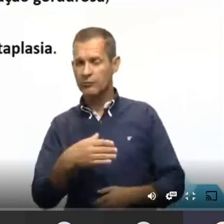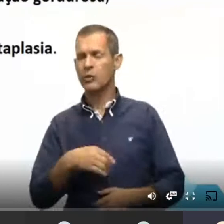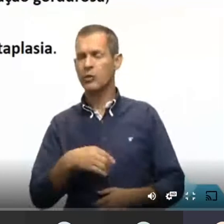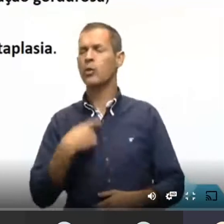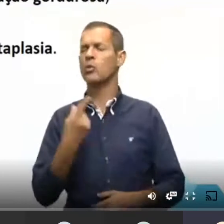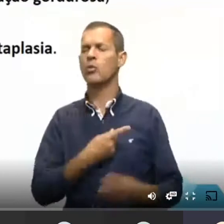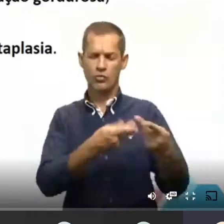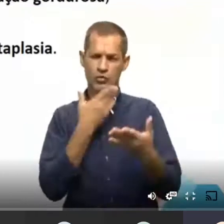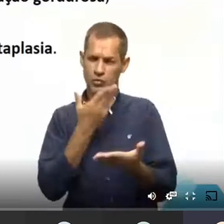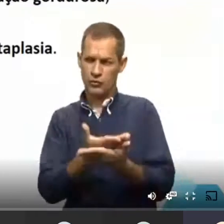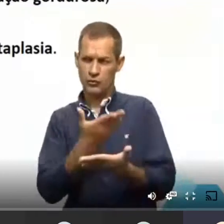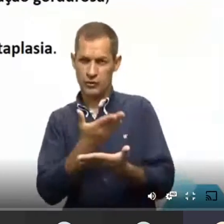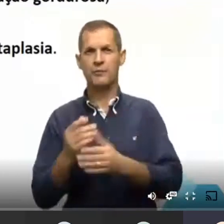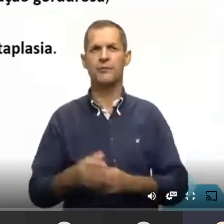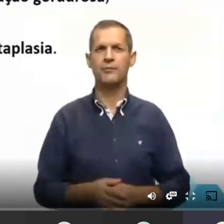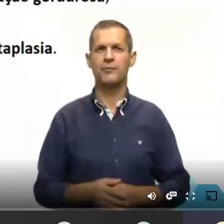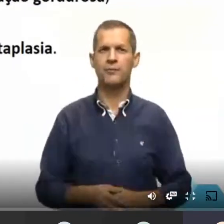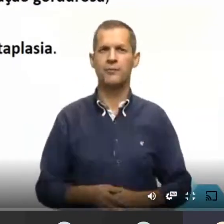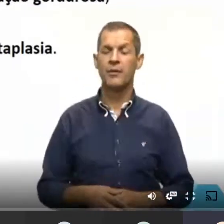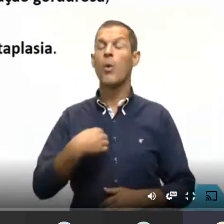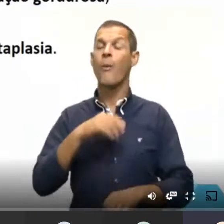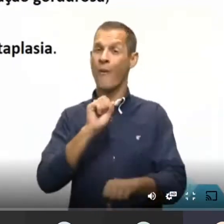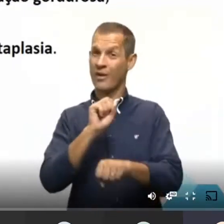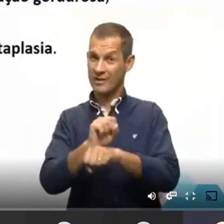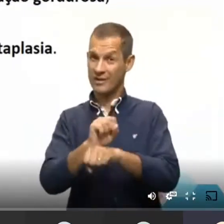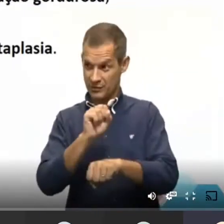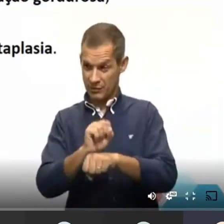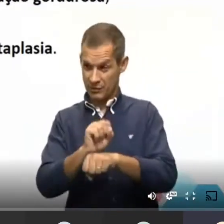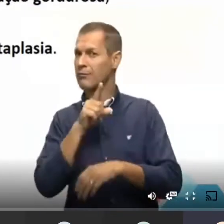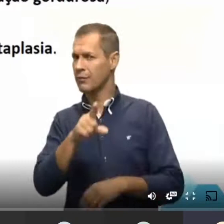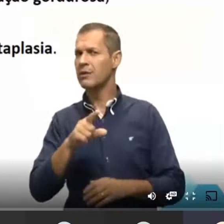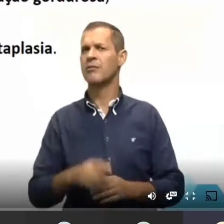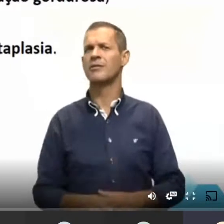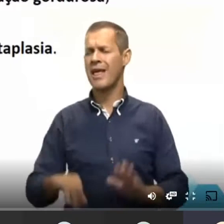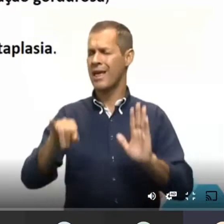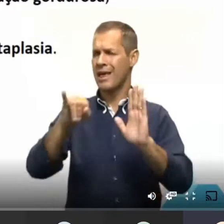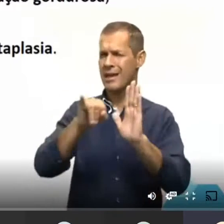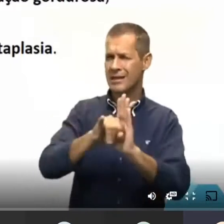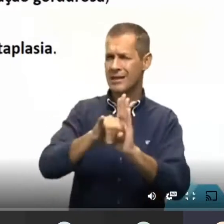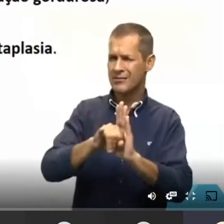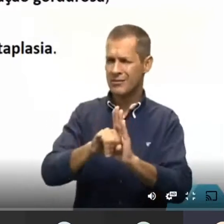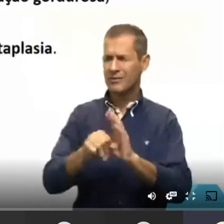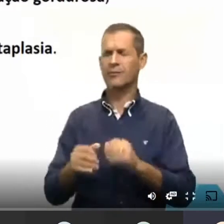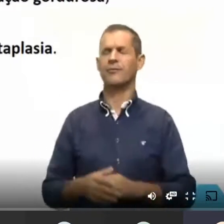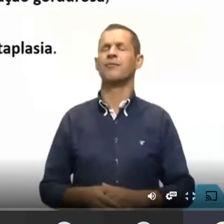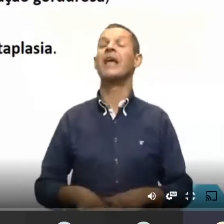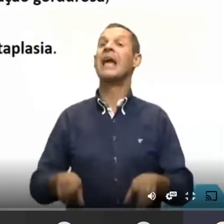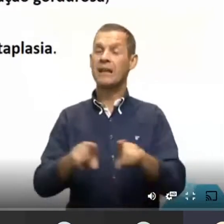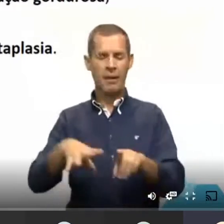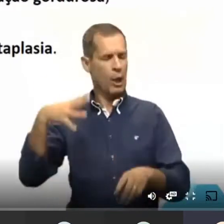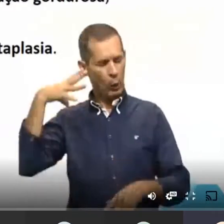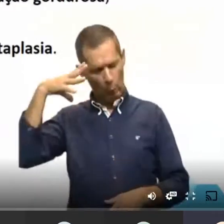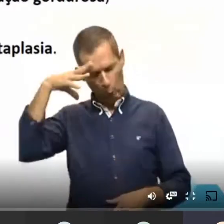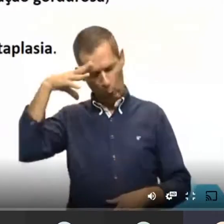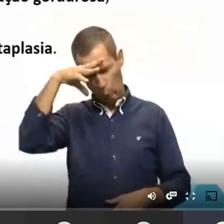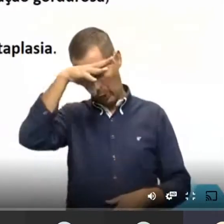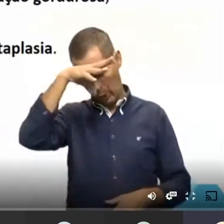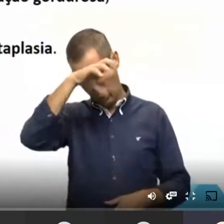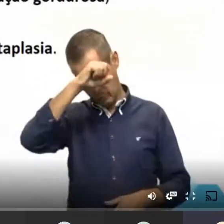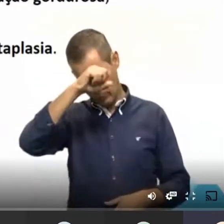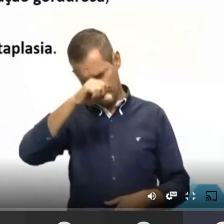Então, no nosso convite ao estudo, eu espero que vocês identifiquem e